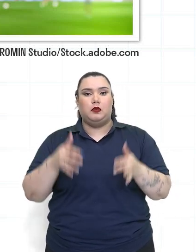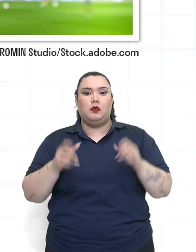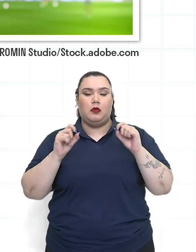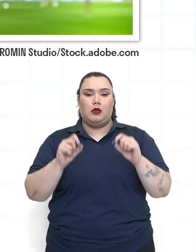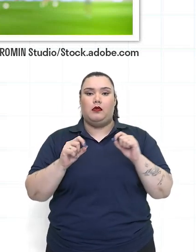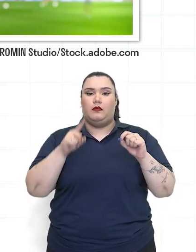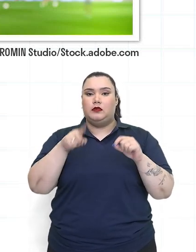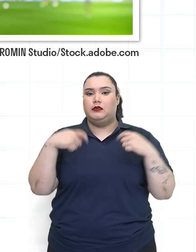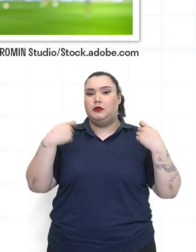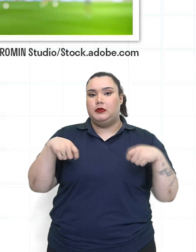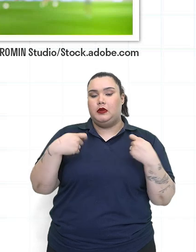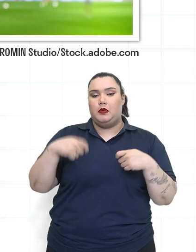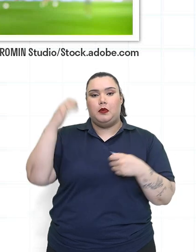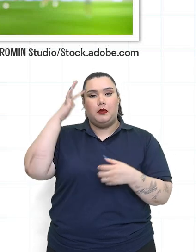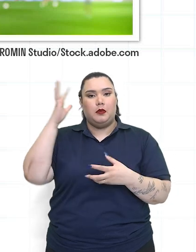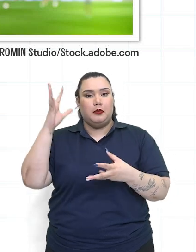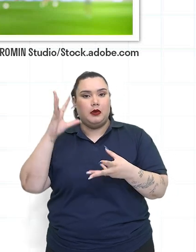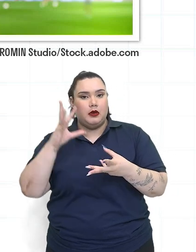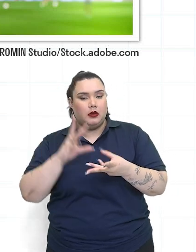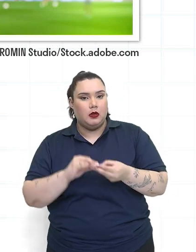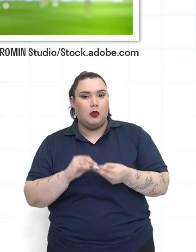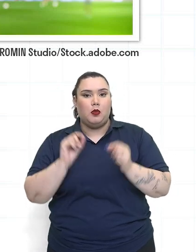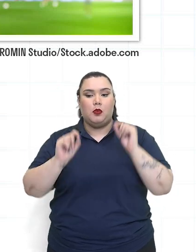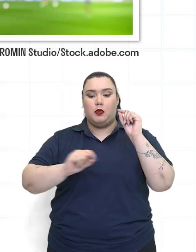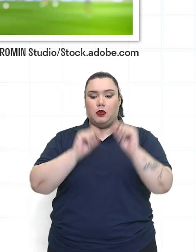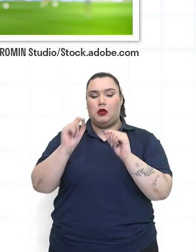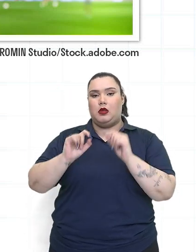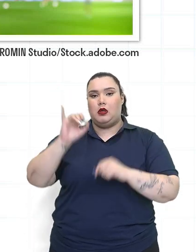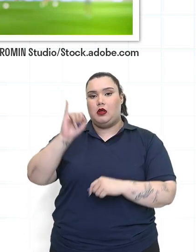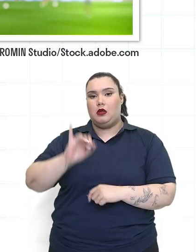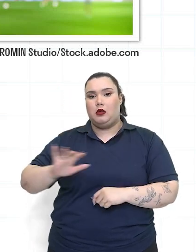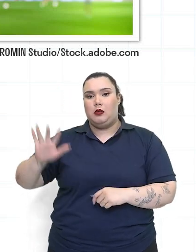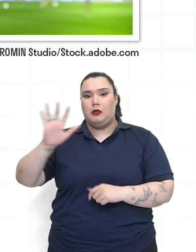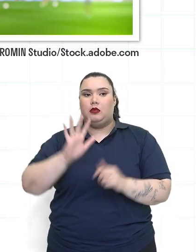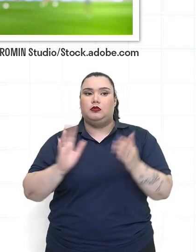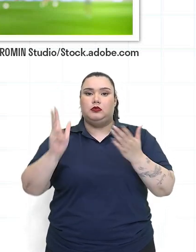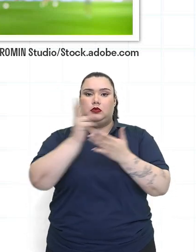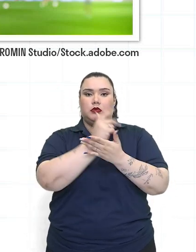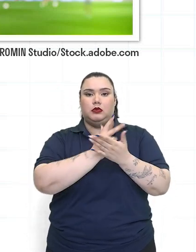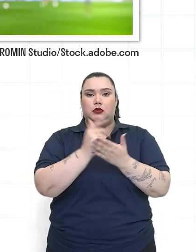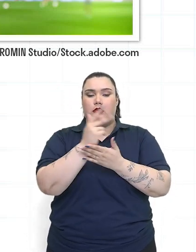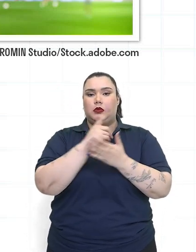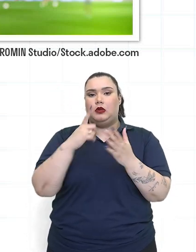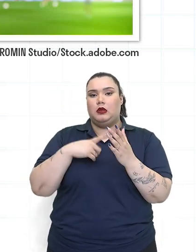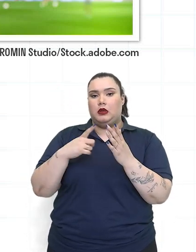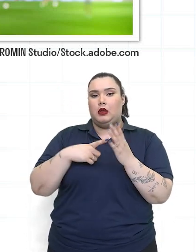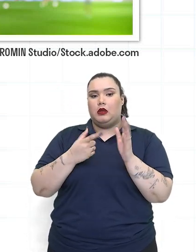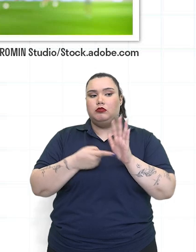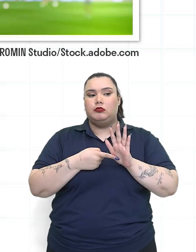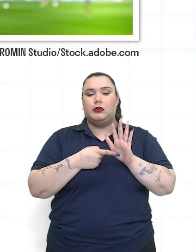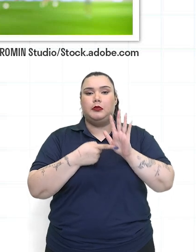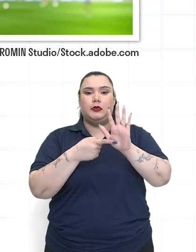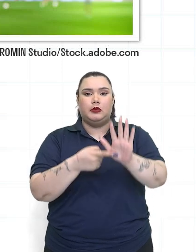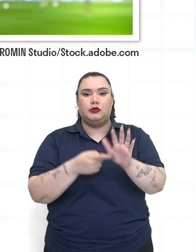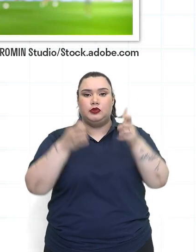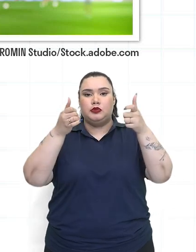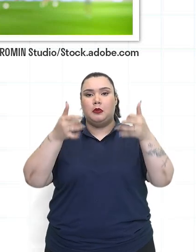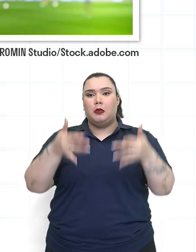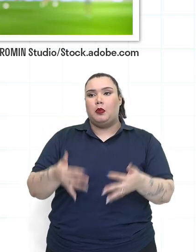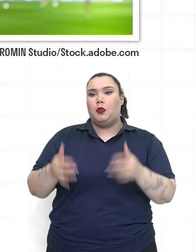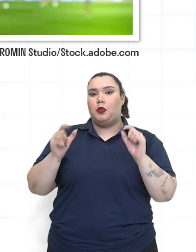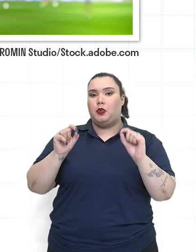você precisa entender o que aquela imagem, aquele desenho está comunicando, né?